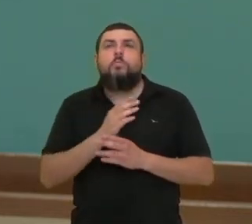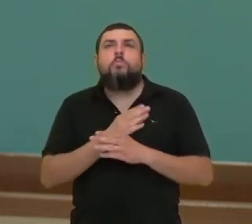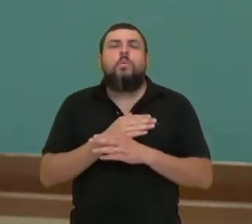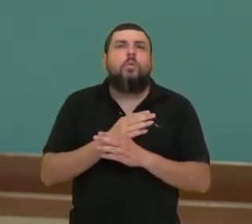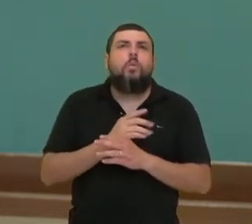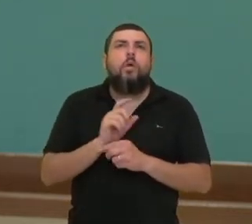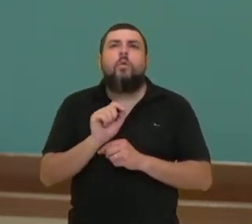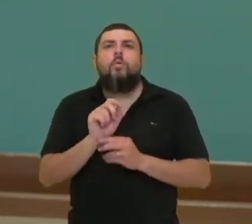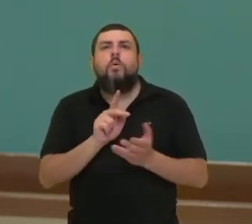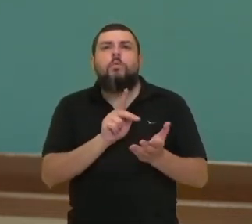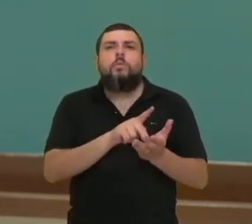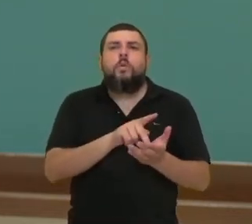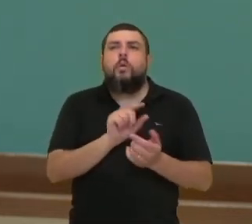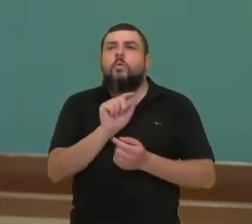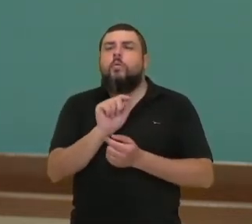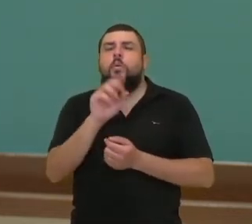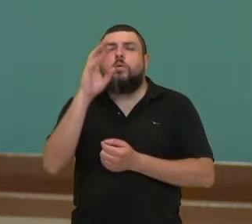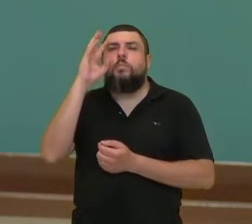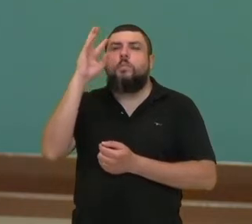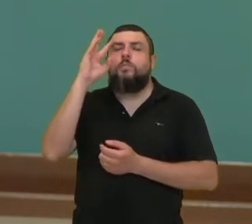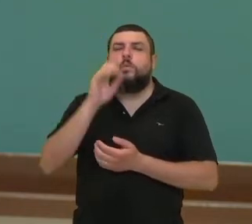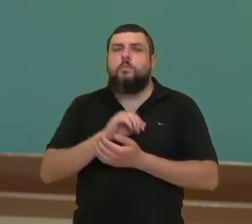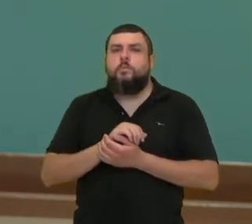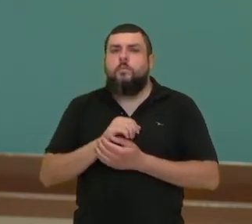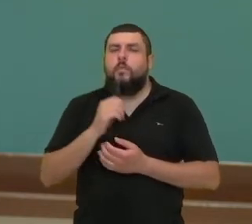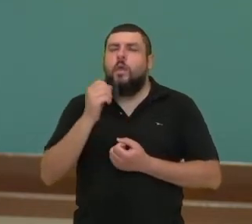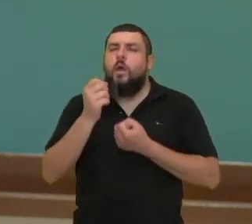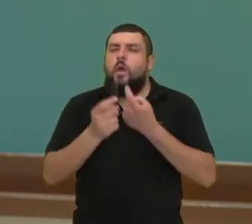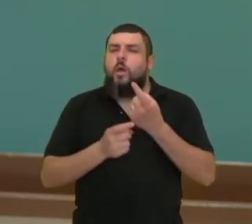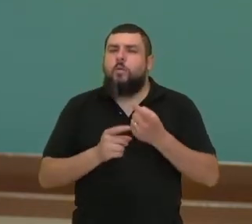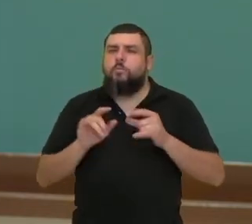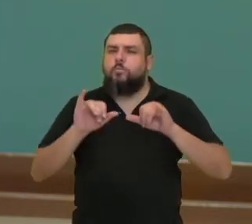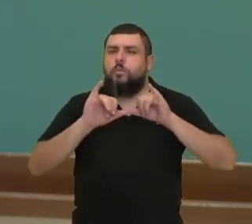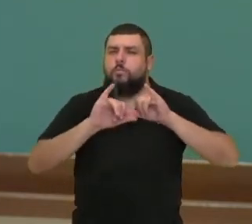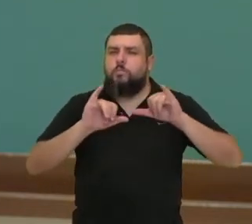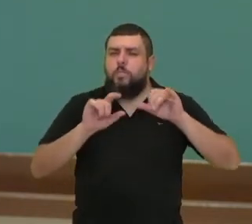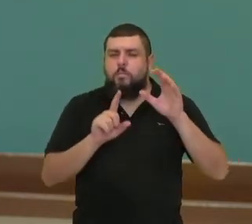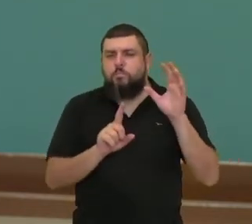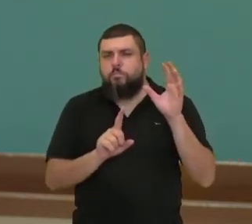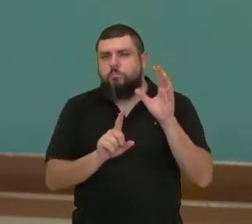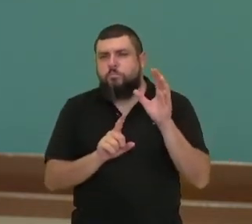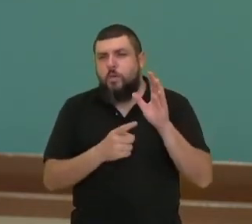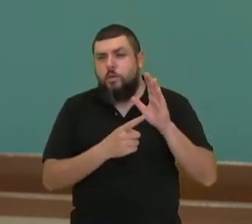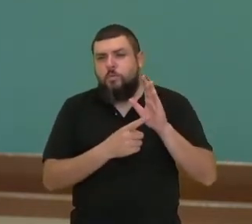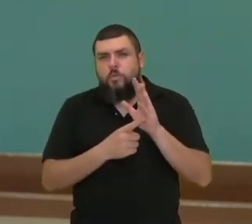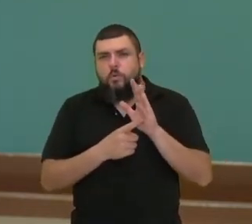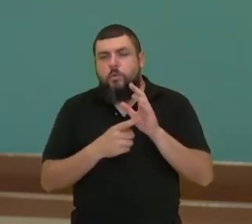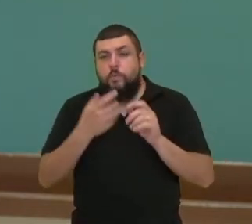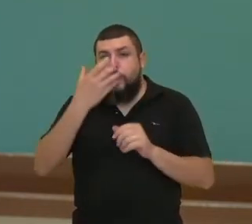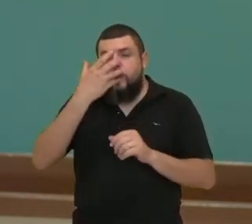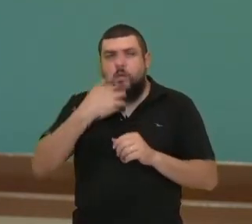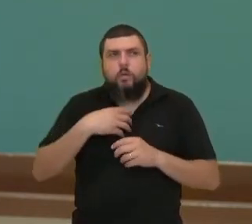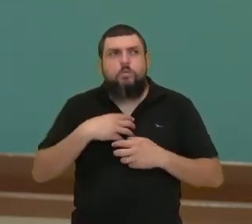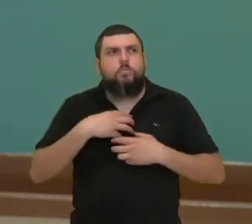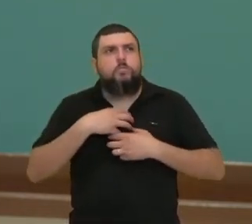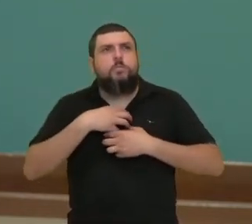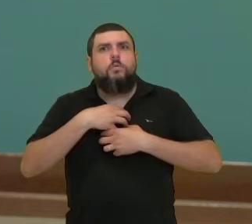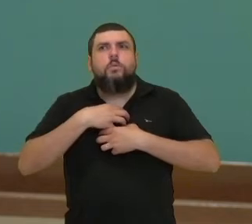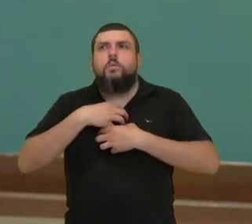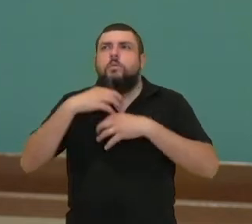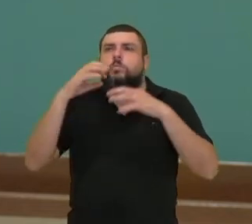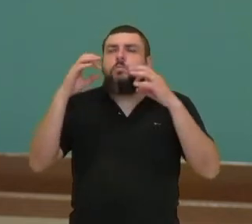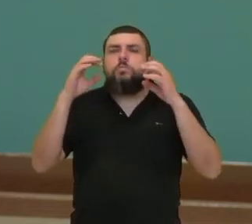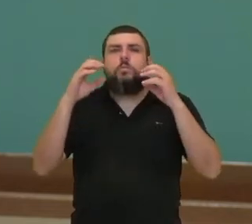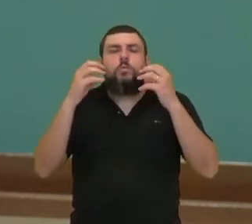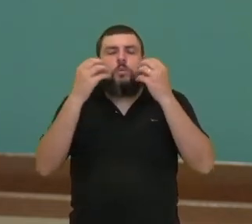real, imaginário, e às vezes as propagandas mostram muito isso, fazendo com que a criança seja estimulada a comprar aquele produto